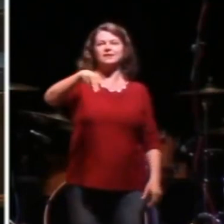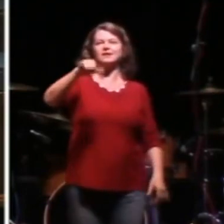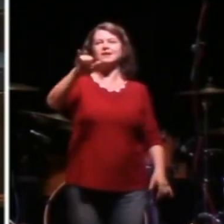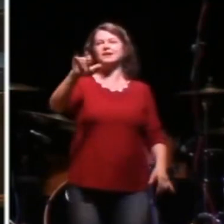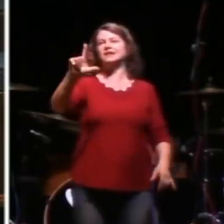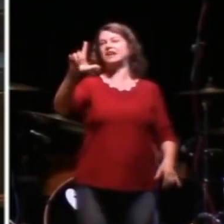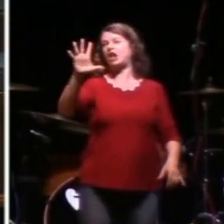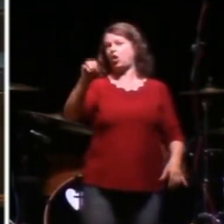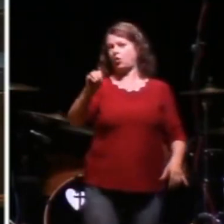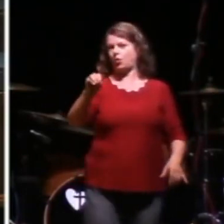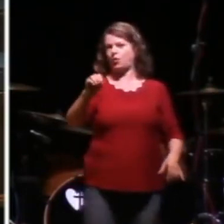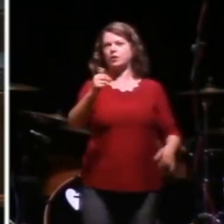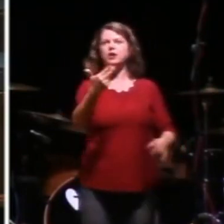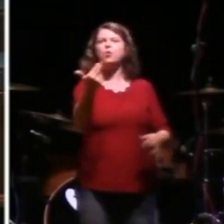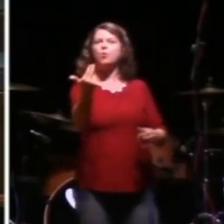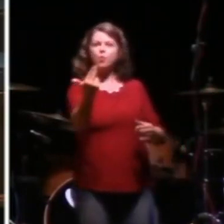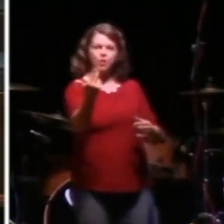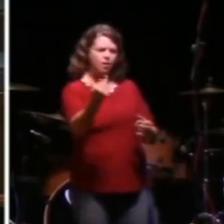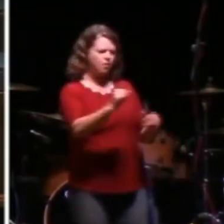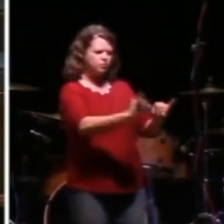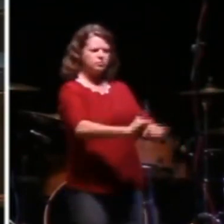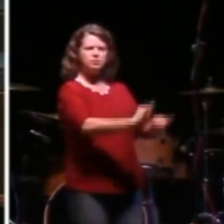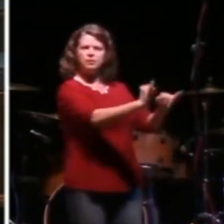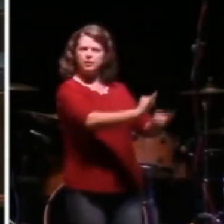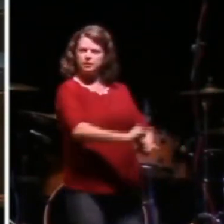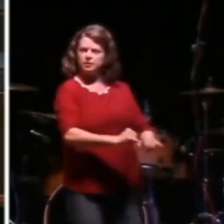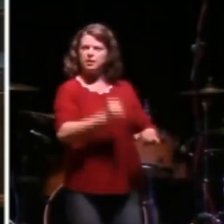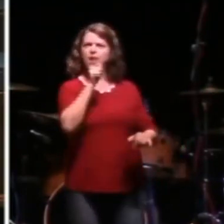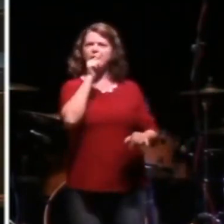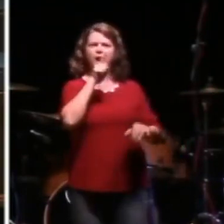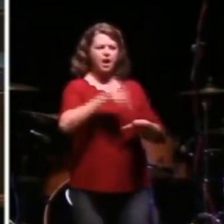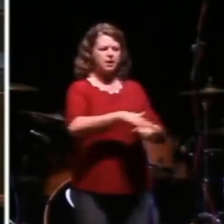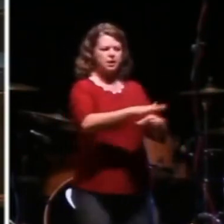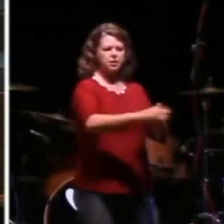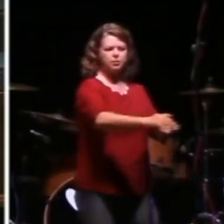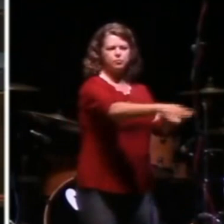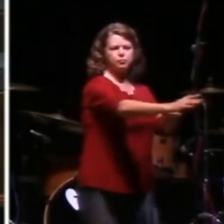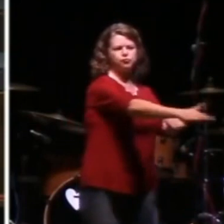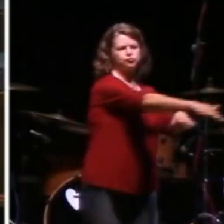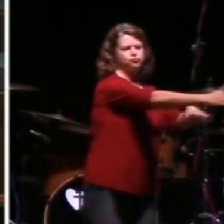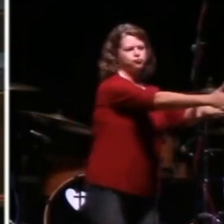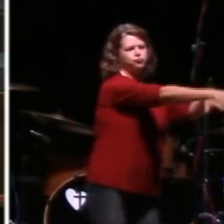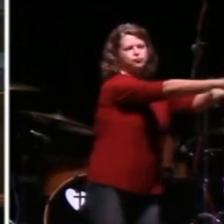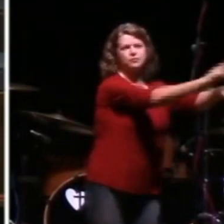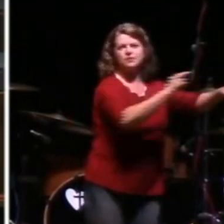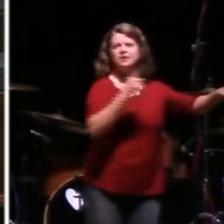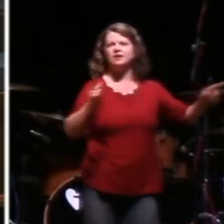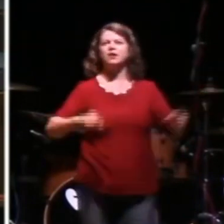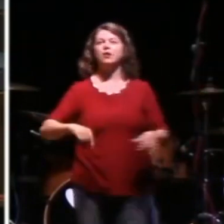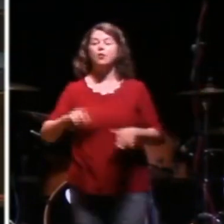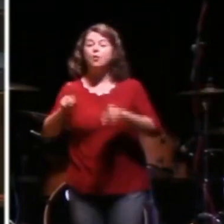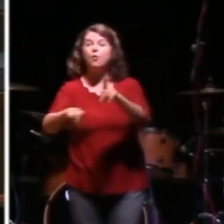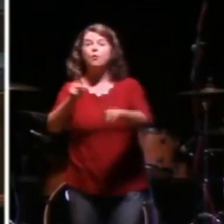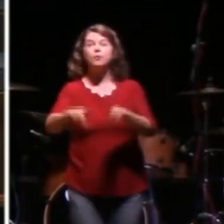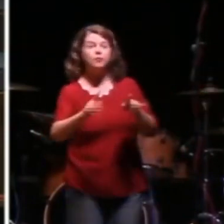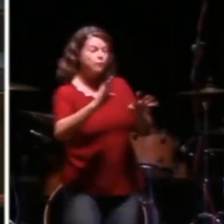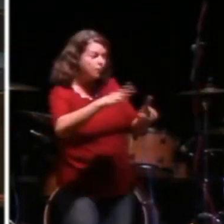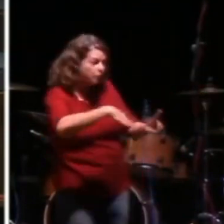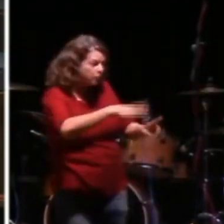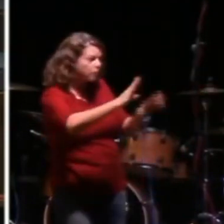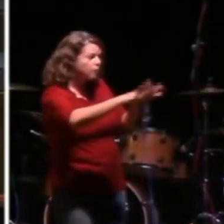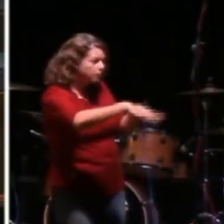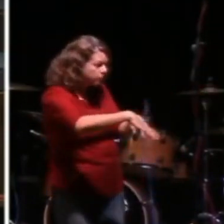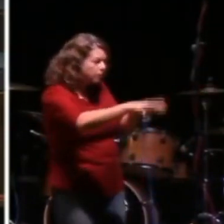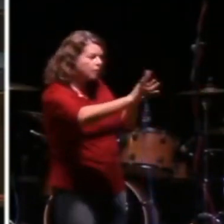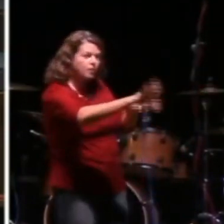adorado como um deus sabia disso o povo de o povo egípcio adorava o nilo como se ele fosse um